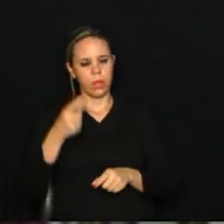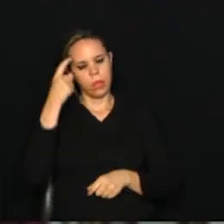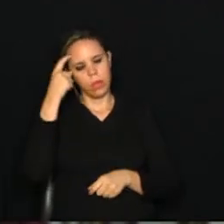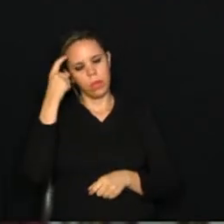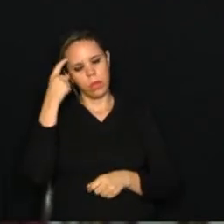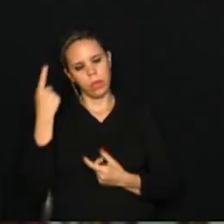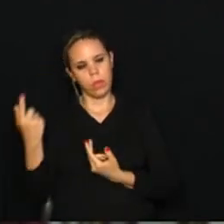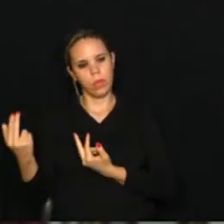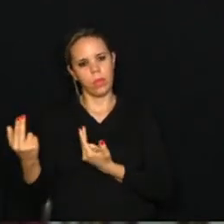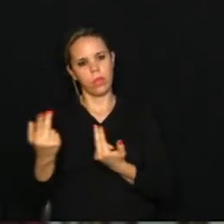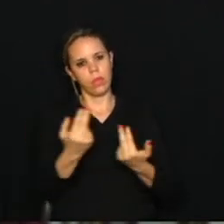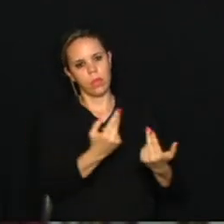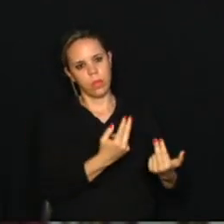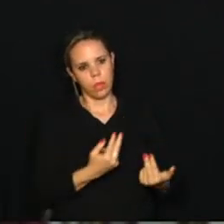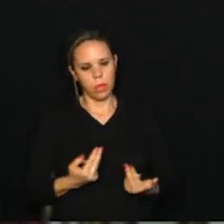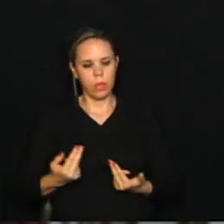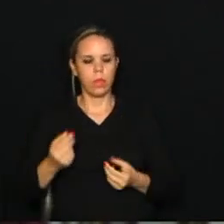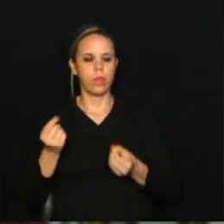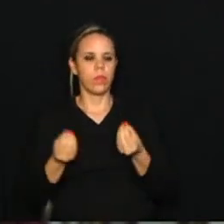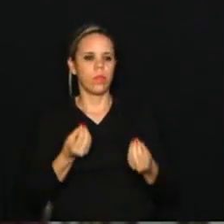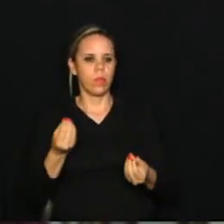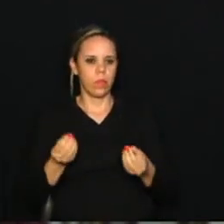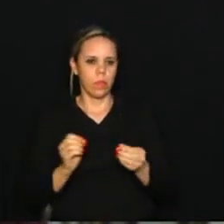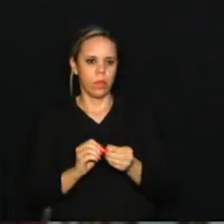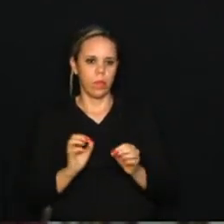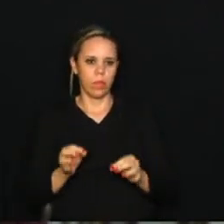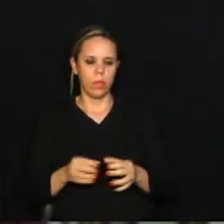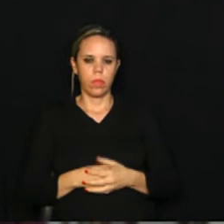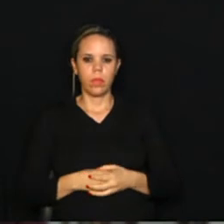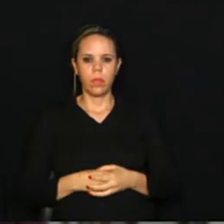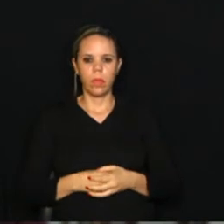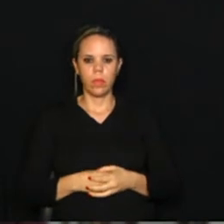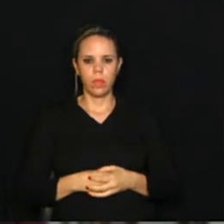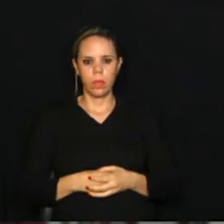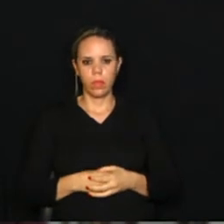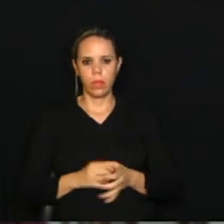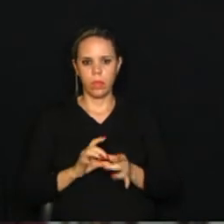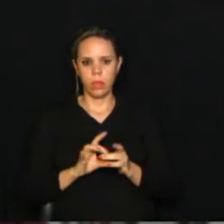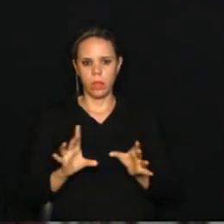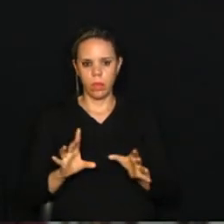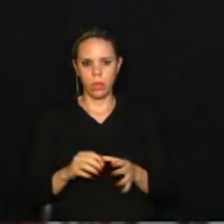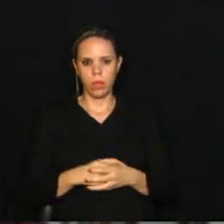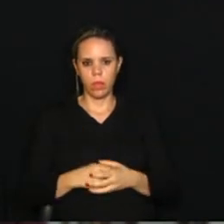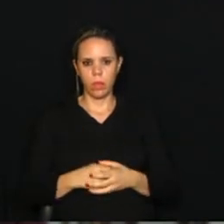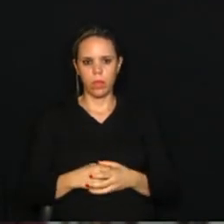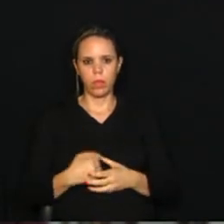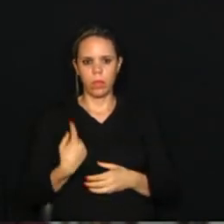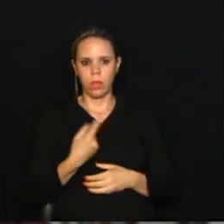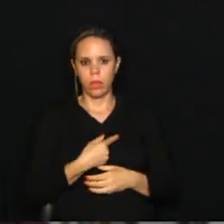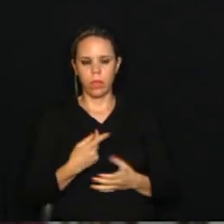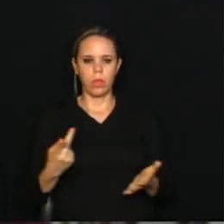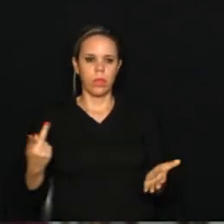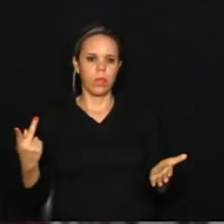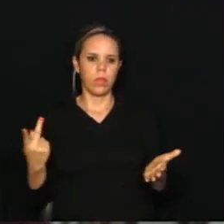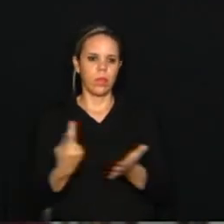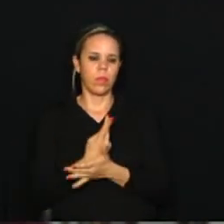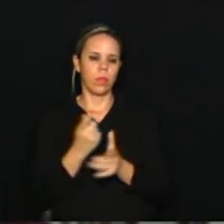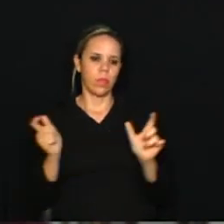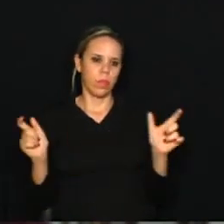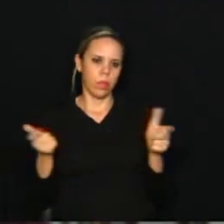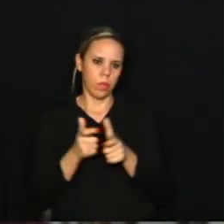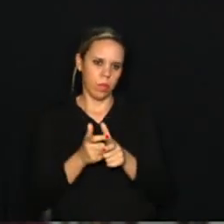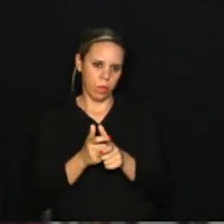pensando em que fazer, certamente permitirá que erraremos